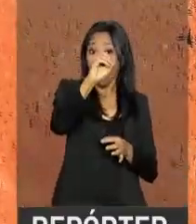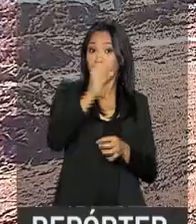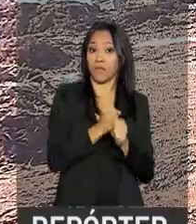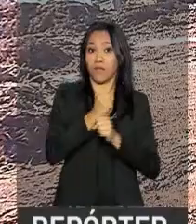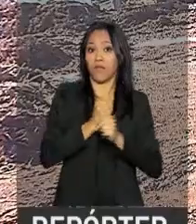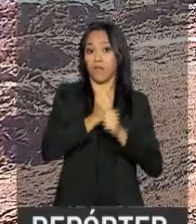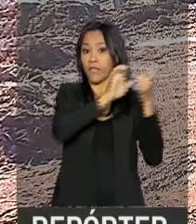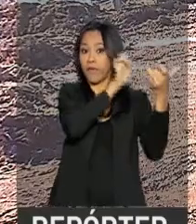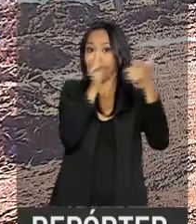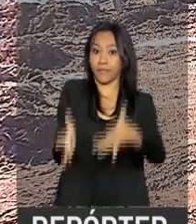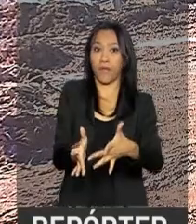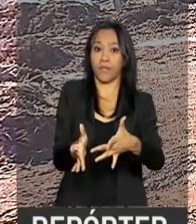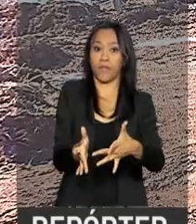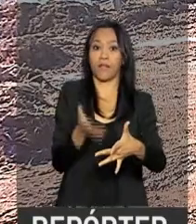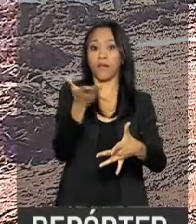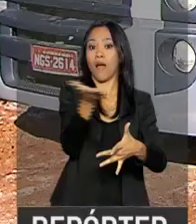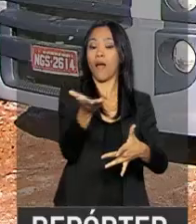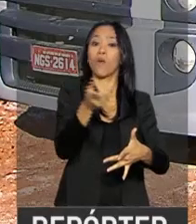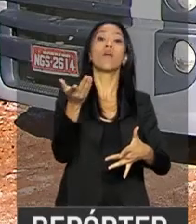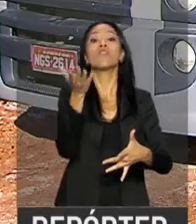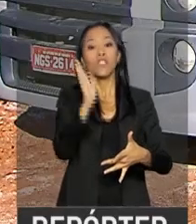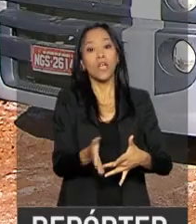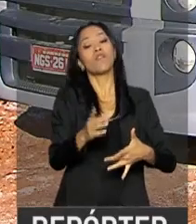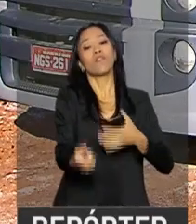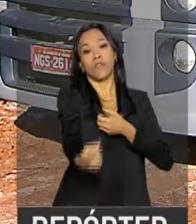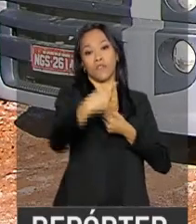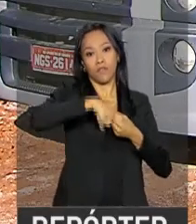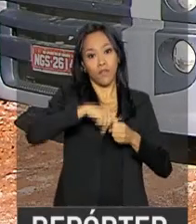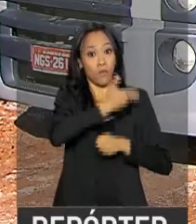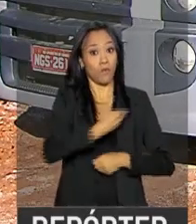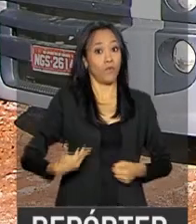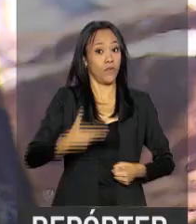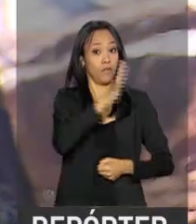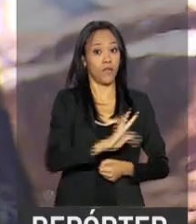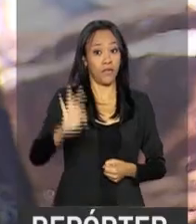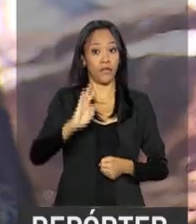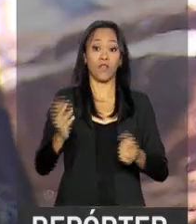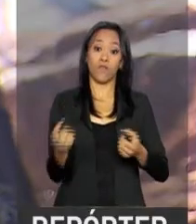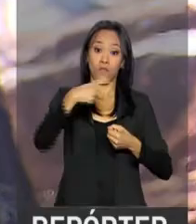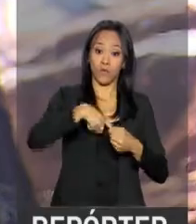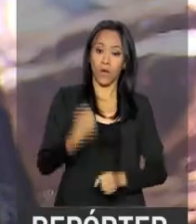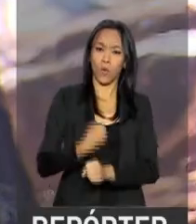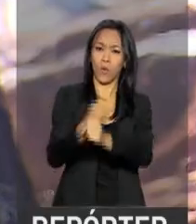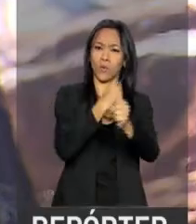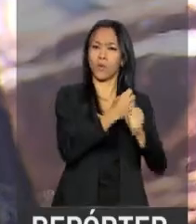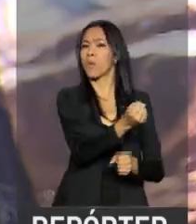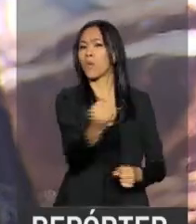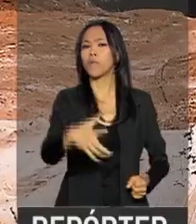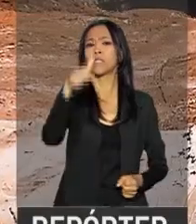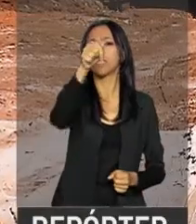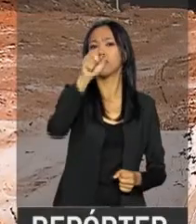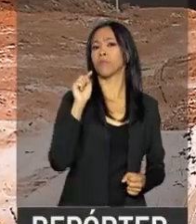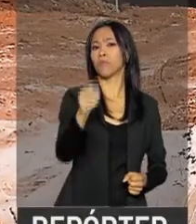praticamente paralisada foi incorporado ao programa agora é avançar que está retomando mais de sete mil obras em todo o país